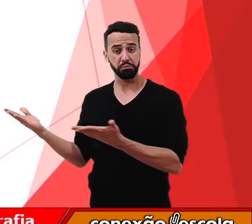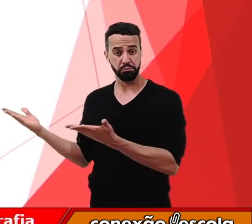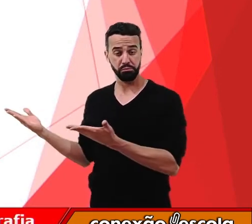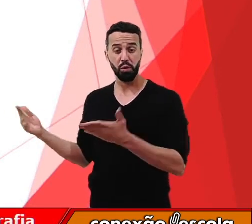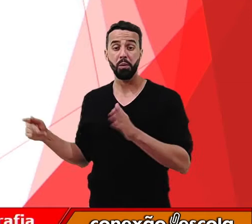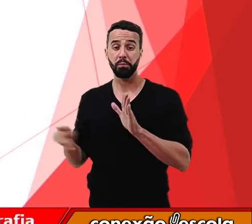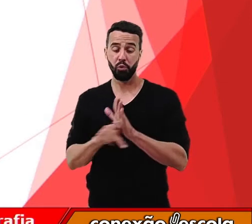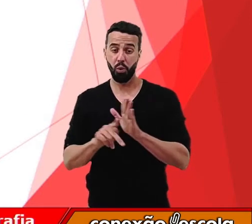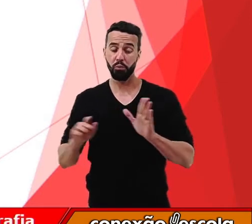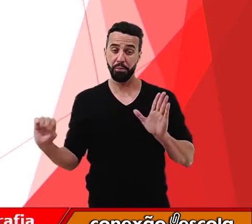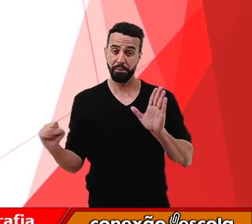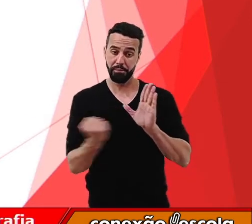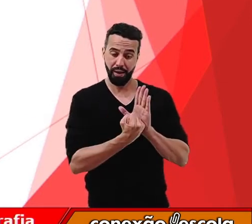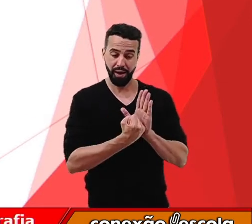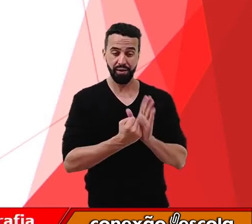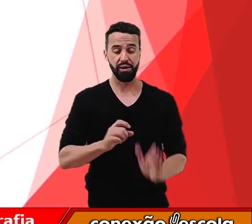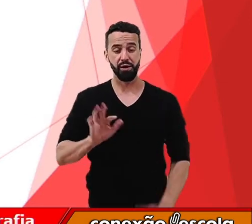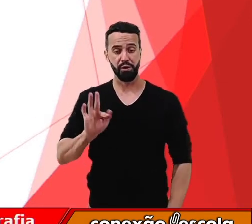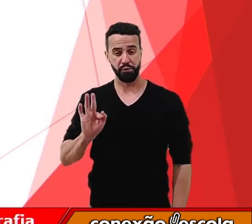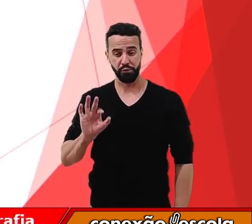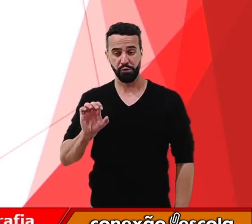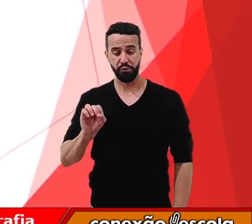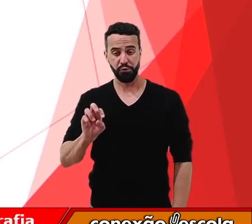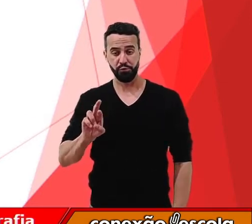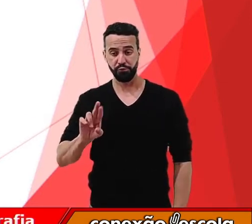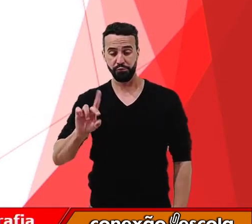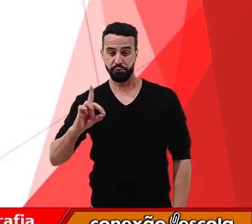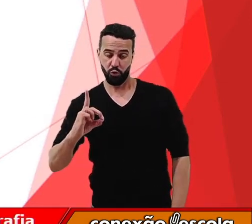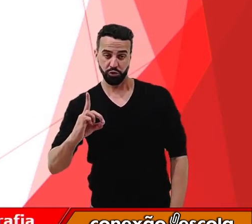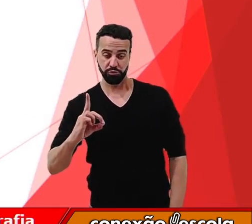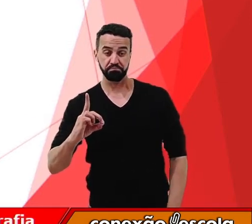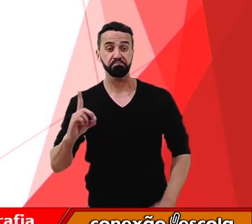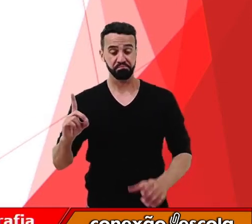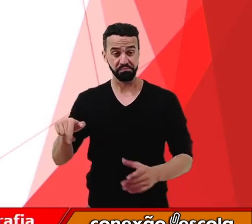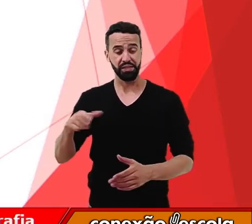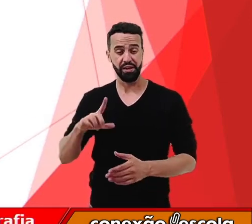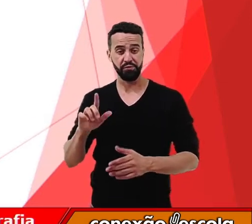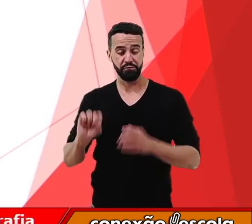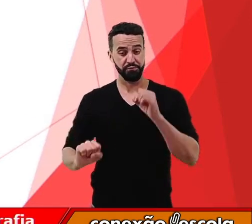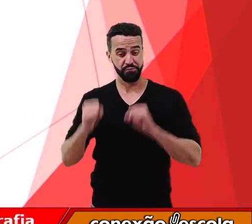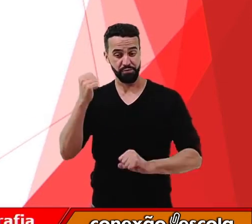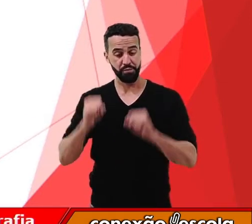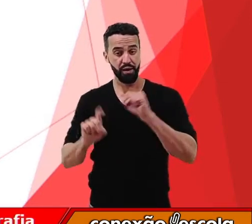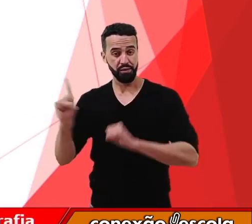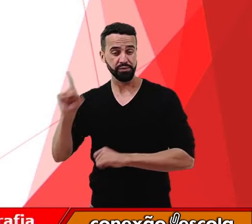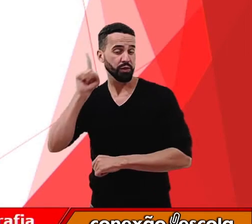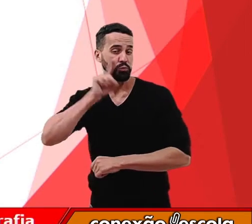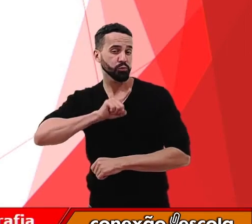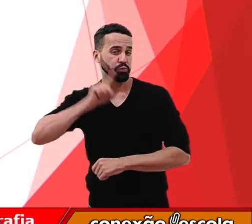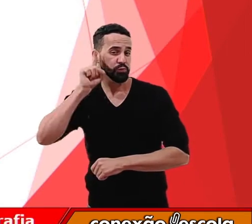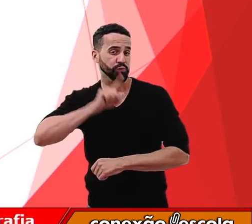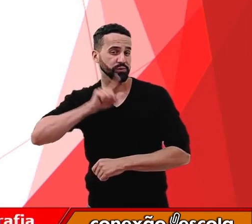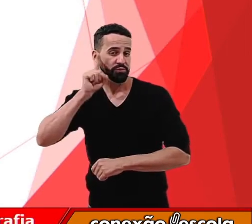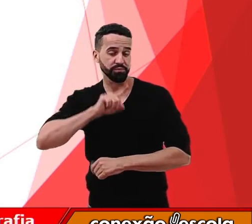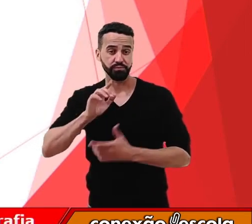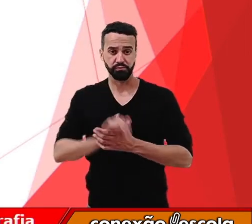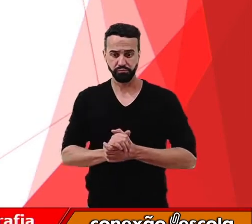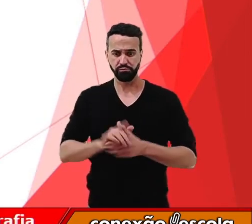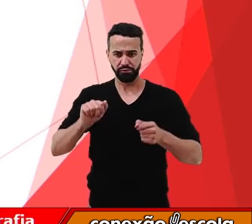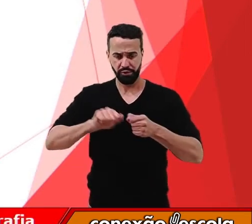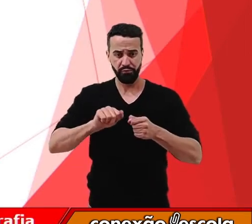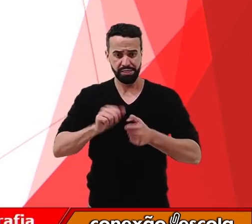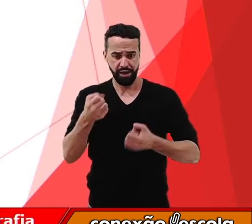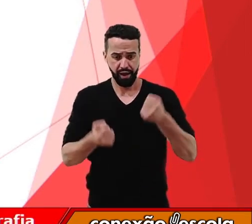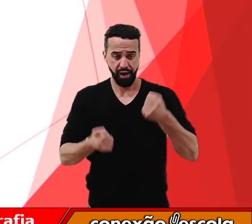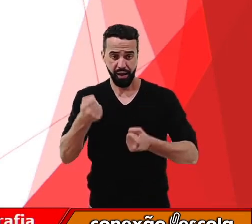Ford, uma indústria dos Estados Unidos, né, que produziu esse carro para ser vendido no mundo inteiro.